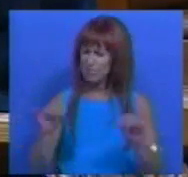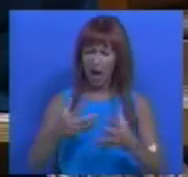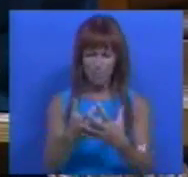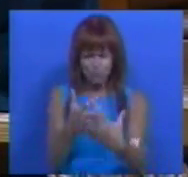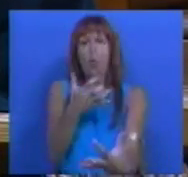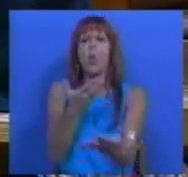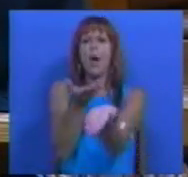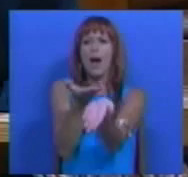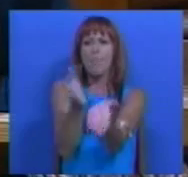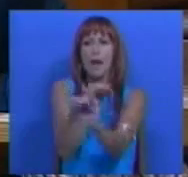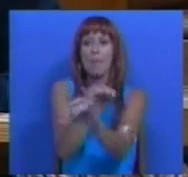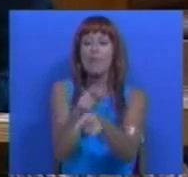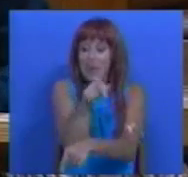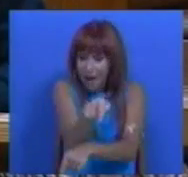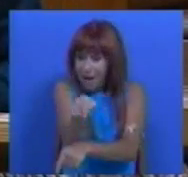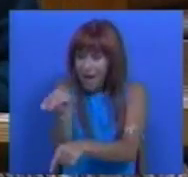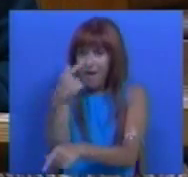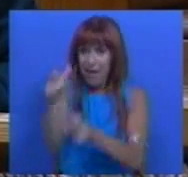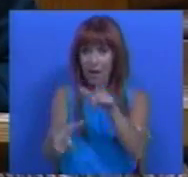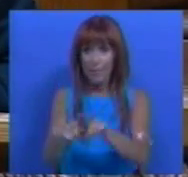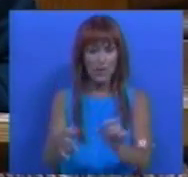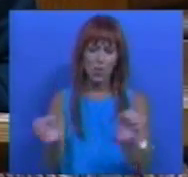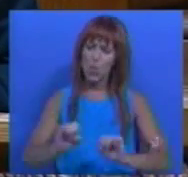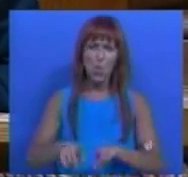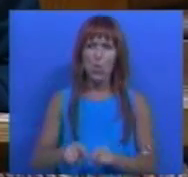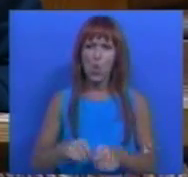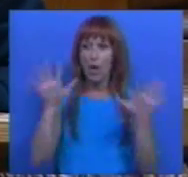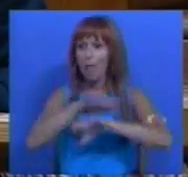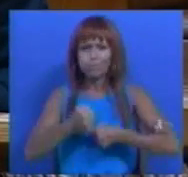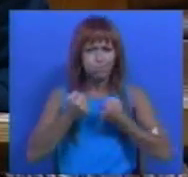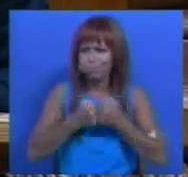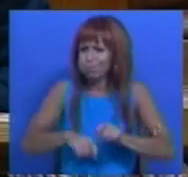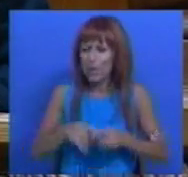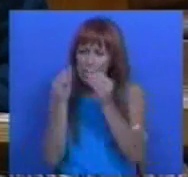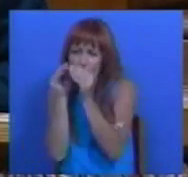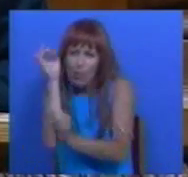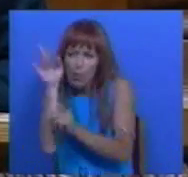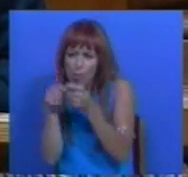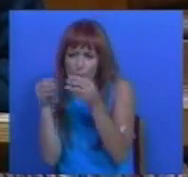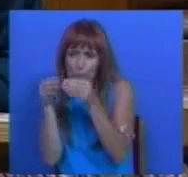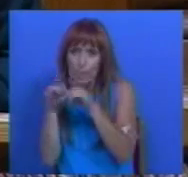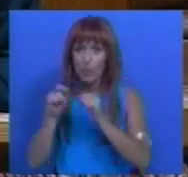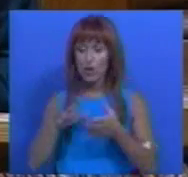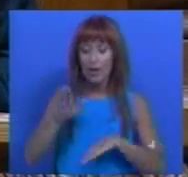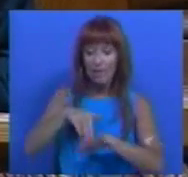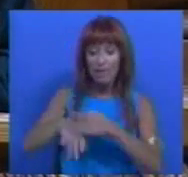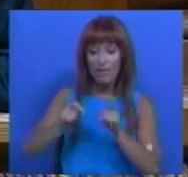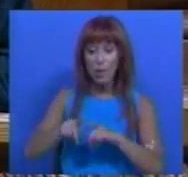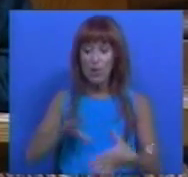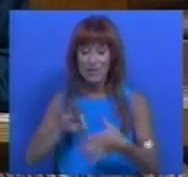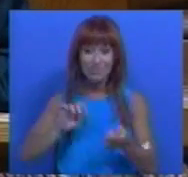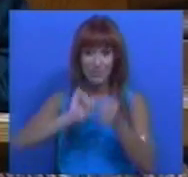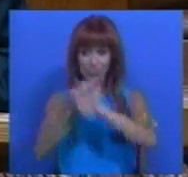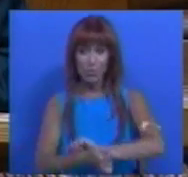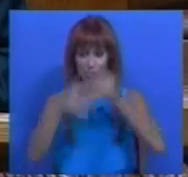mais flagrante, esses mesmos já não têm como disfarçar a sua cumplicidade com a consagração do avesso